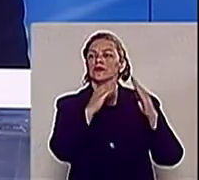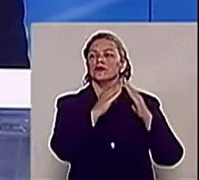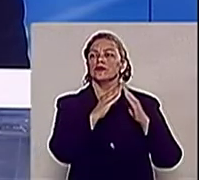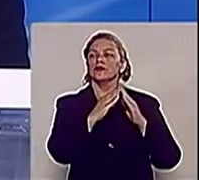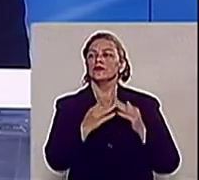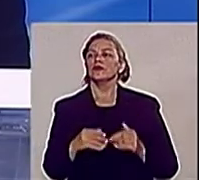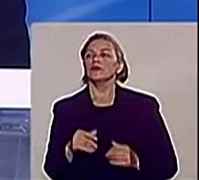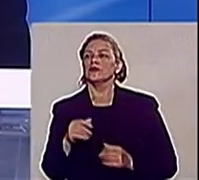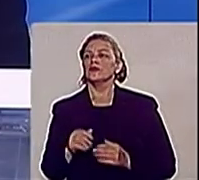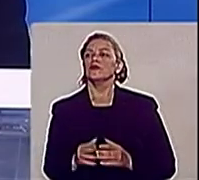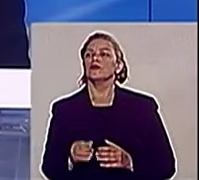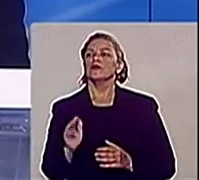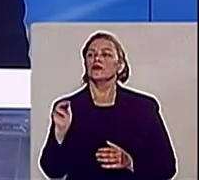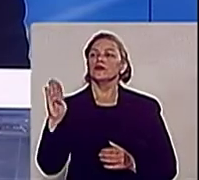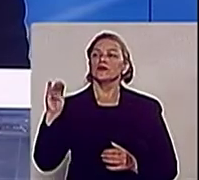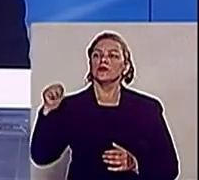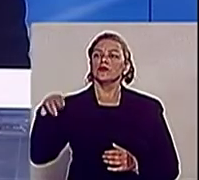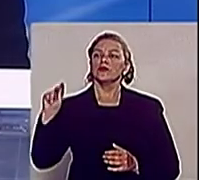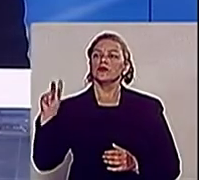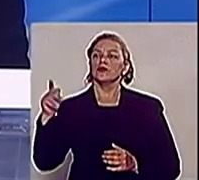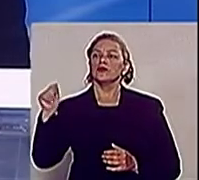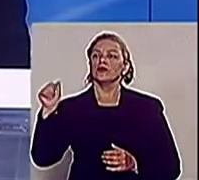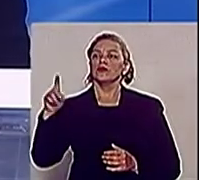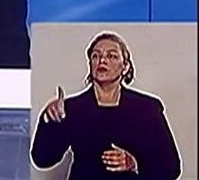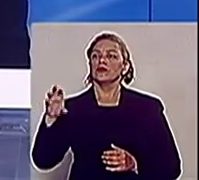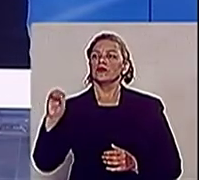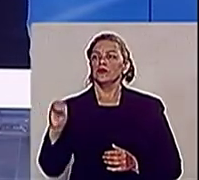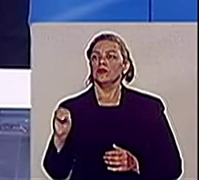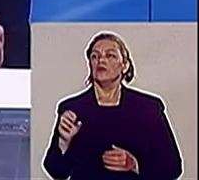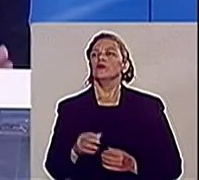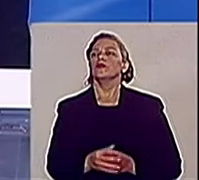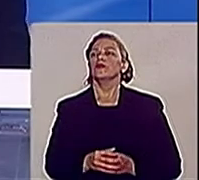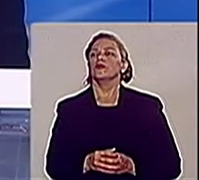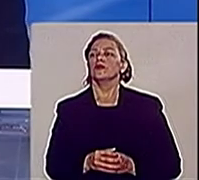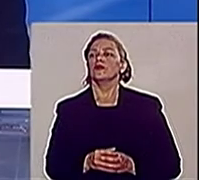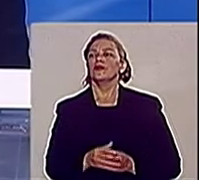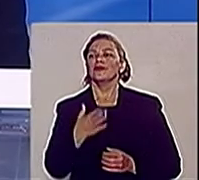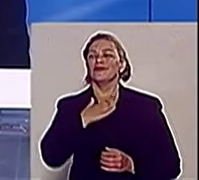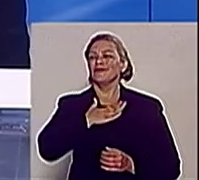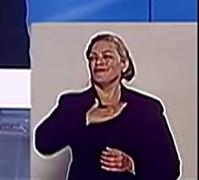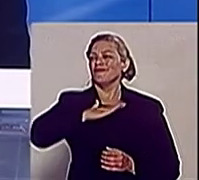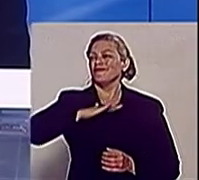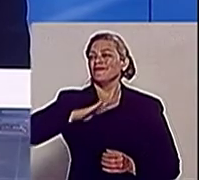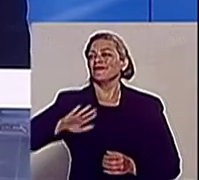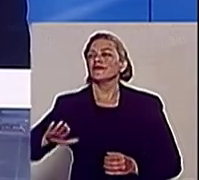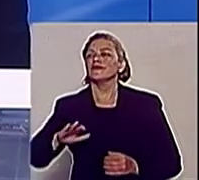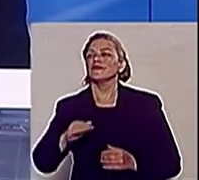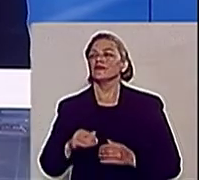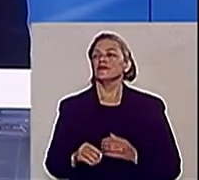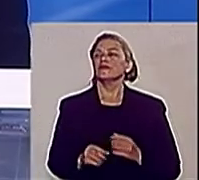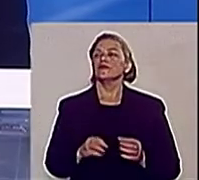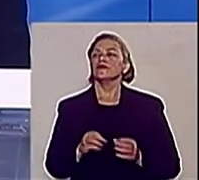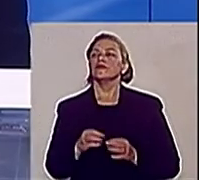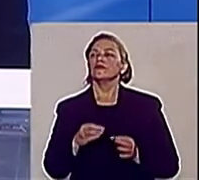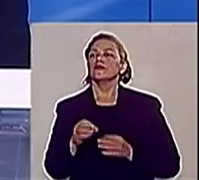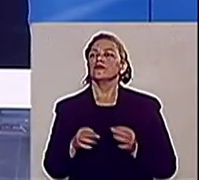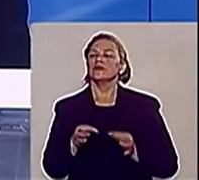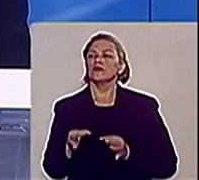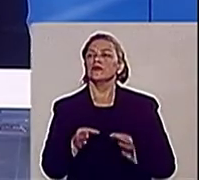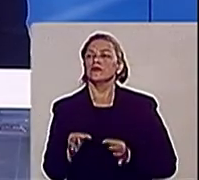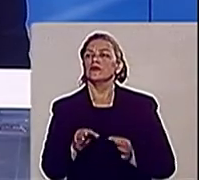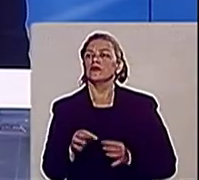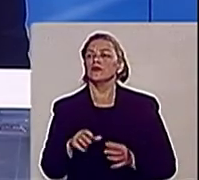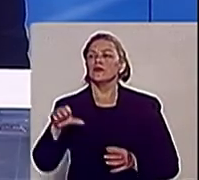Banhado. A população não aprovou as obras da Avenida 9 de Julho. Em mais do que tudo, a